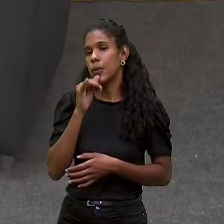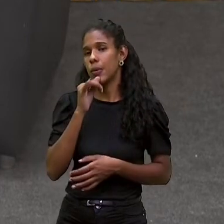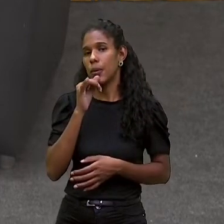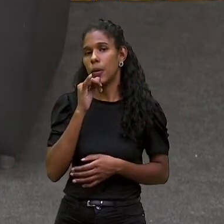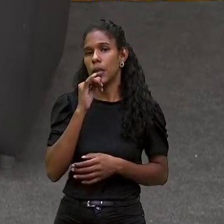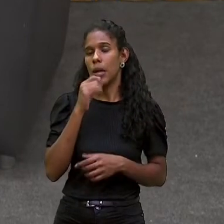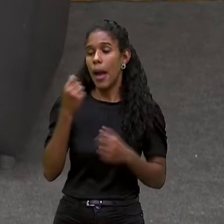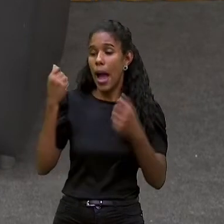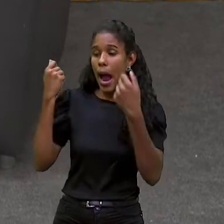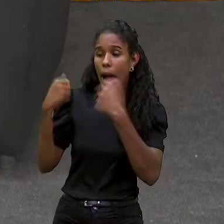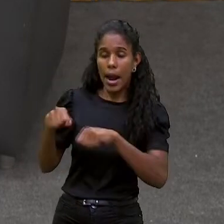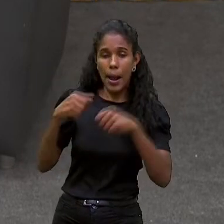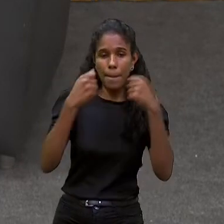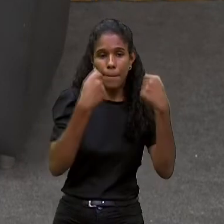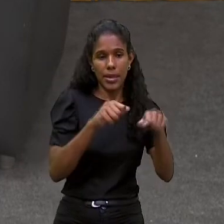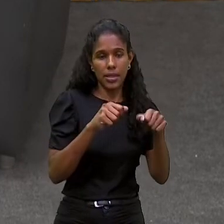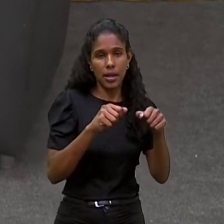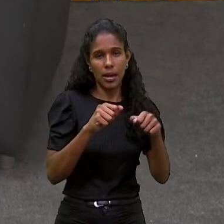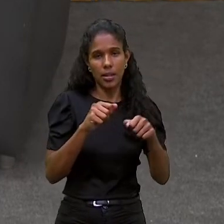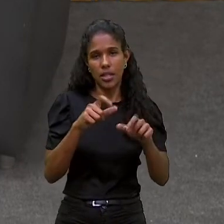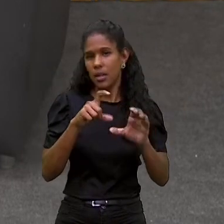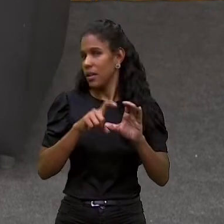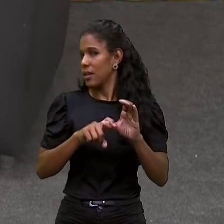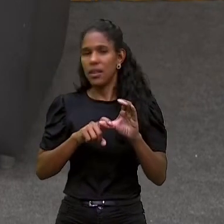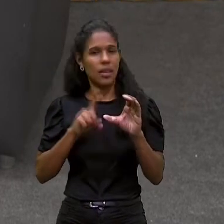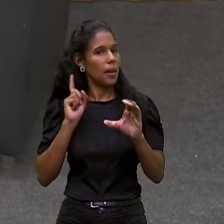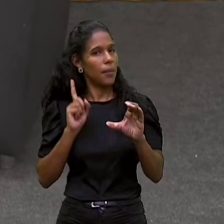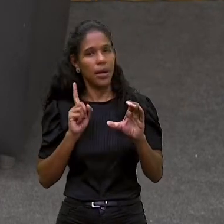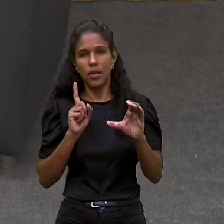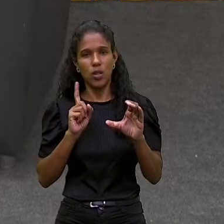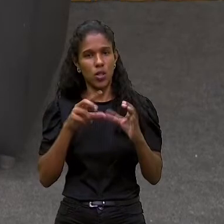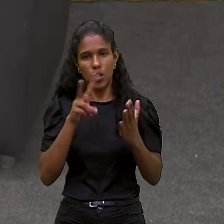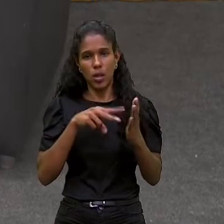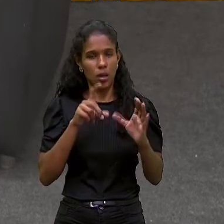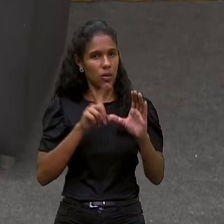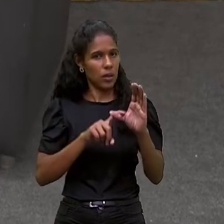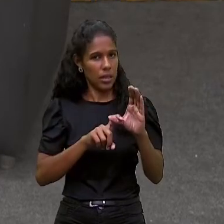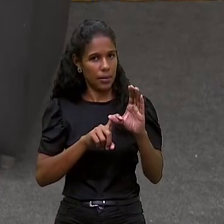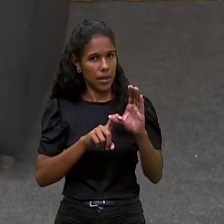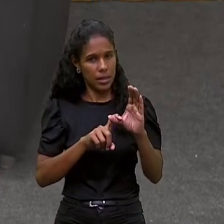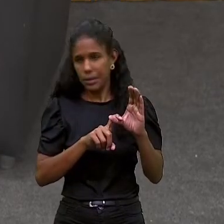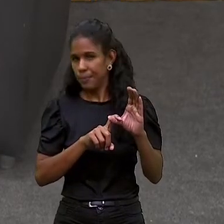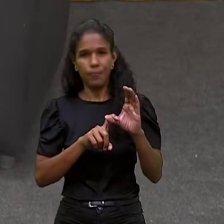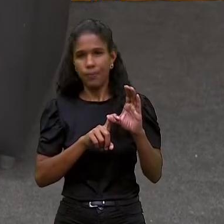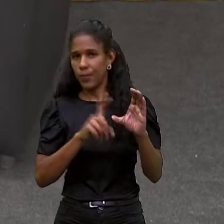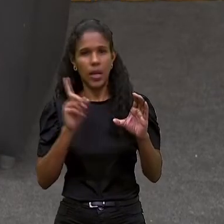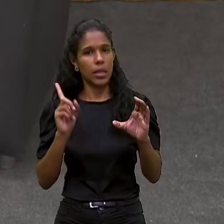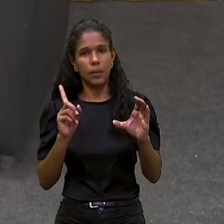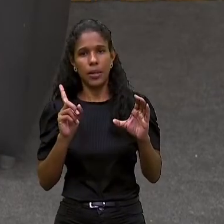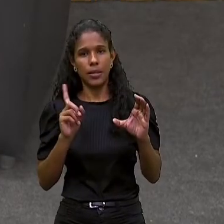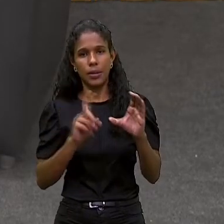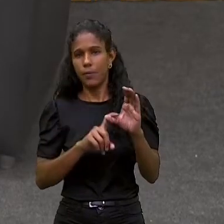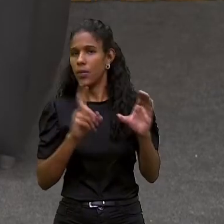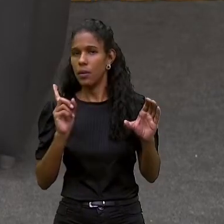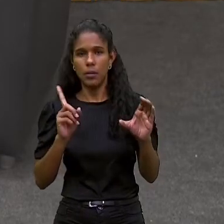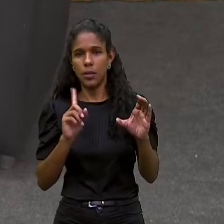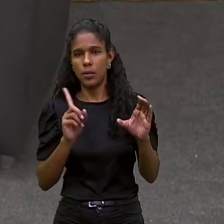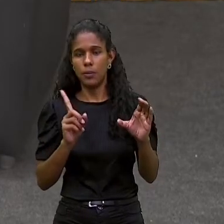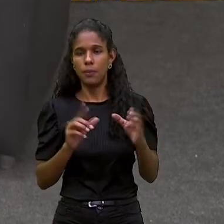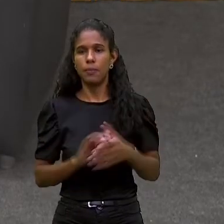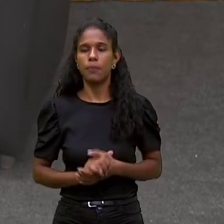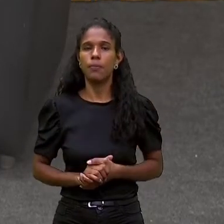a inteligência emocional não depende apenas de uma leitura, não. A leitura pode ajudar. Tá